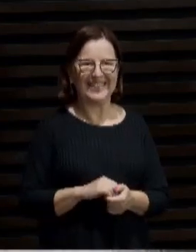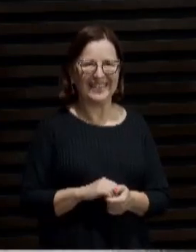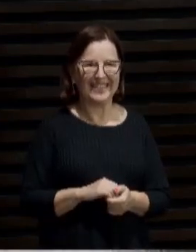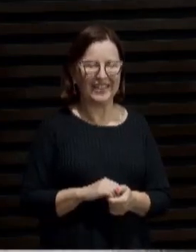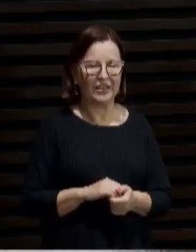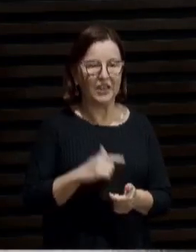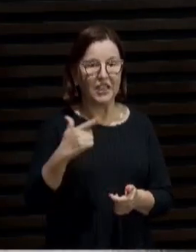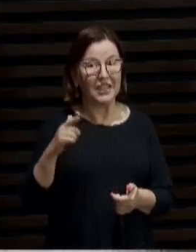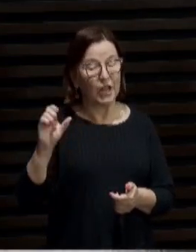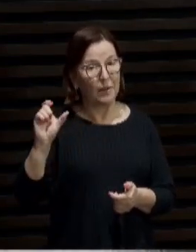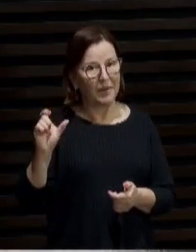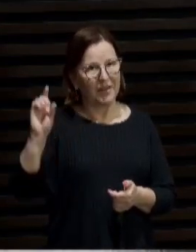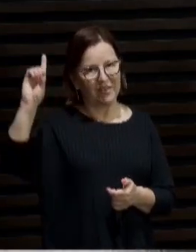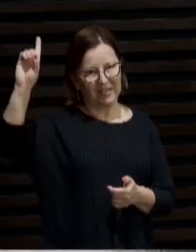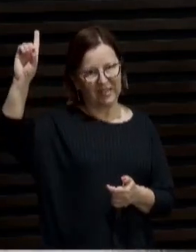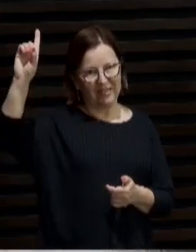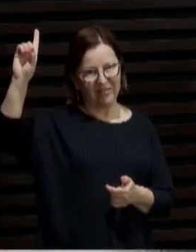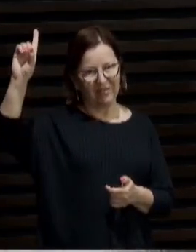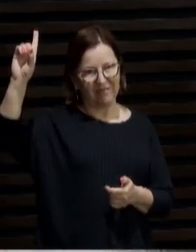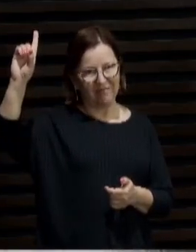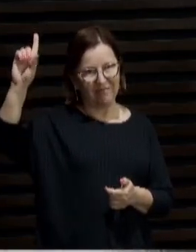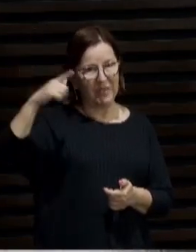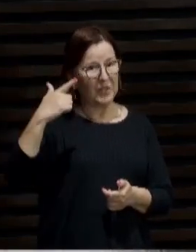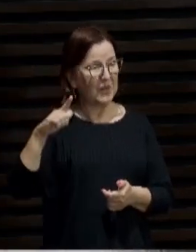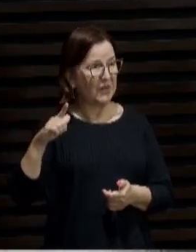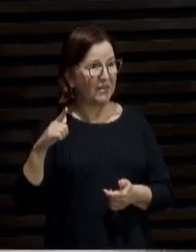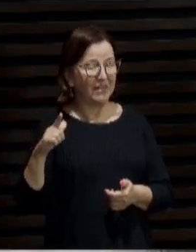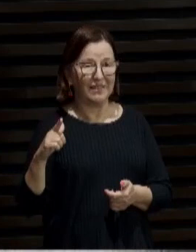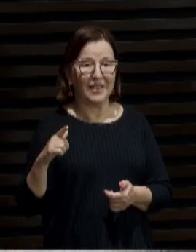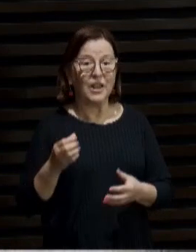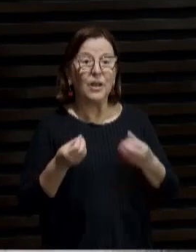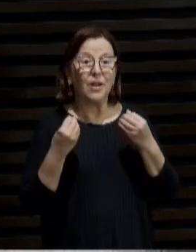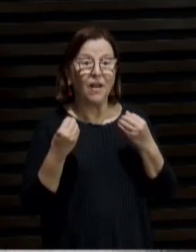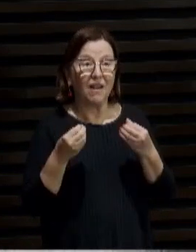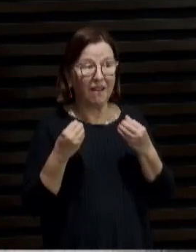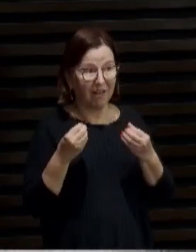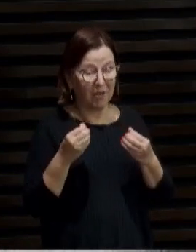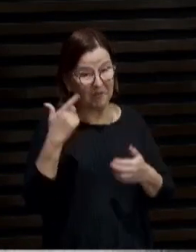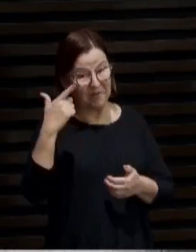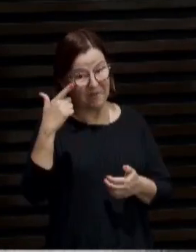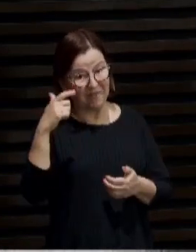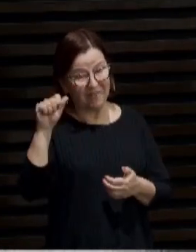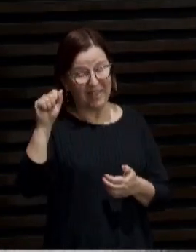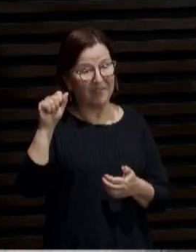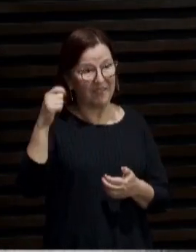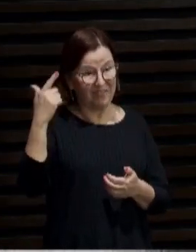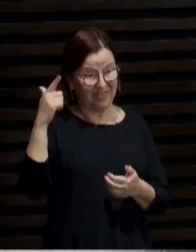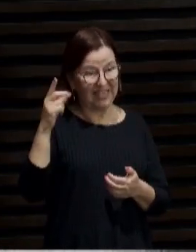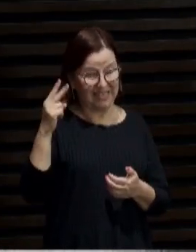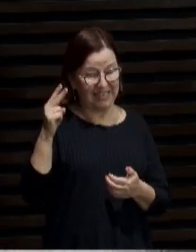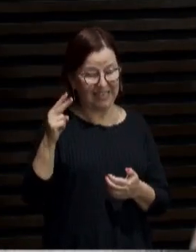Sem a palavra de Deus, meus irmãos, nós não teremos chance contra as ciladas do diabo.